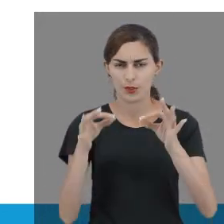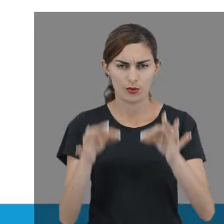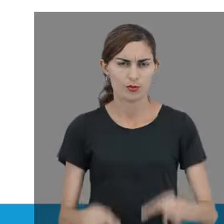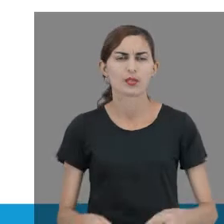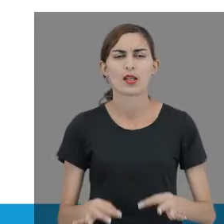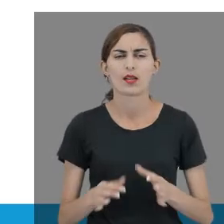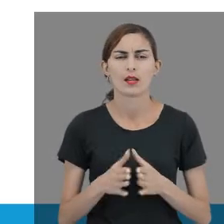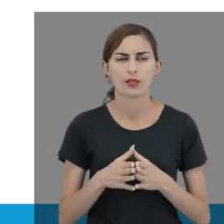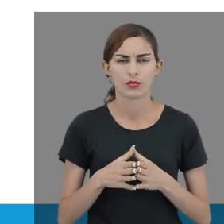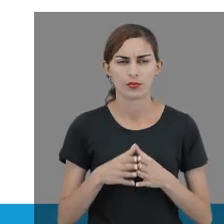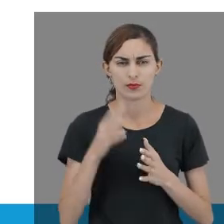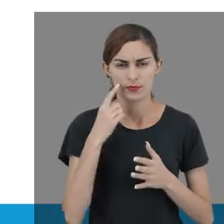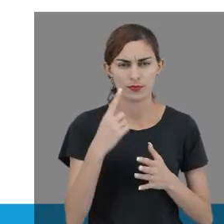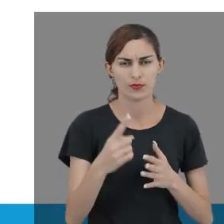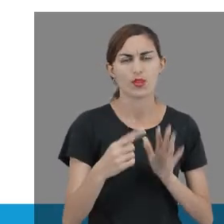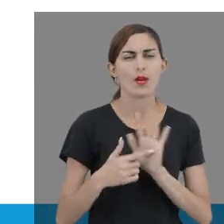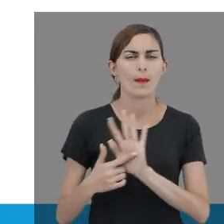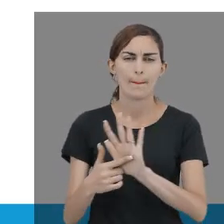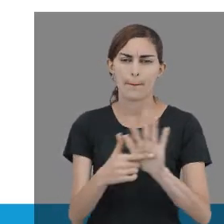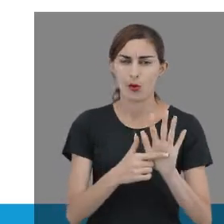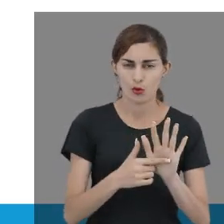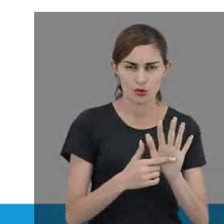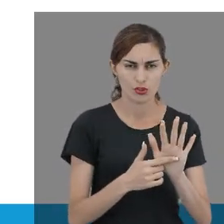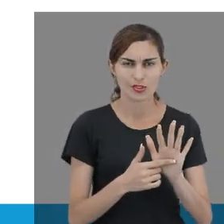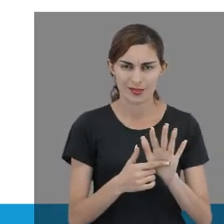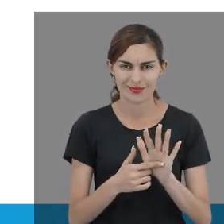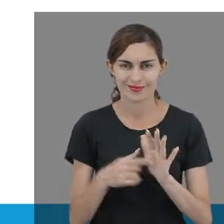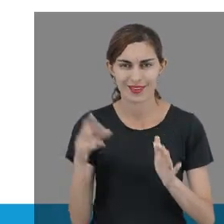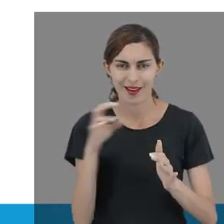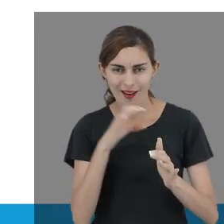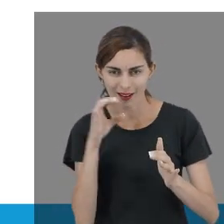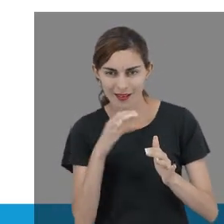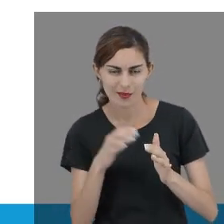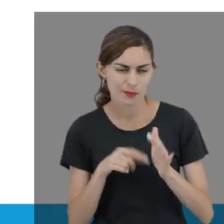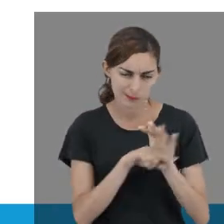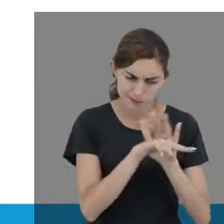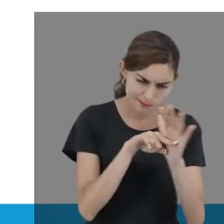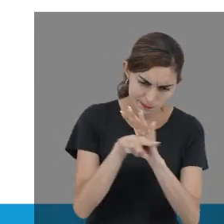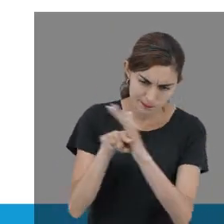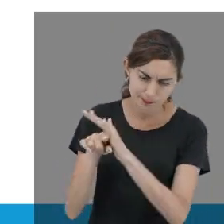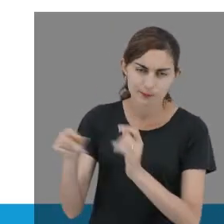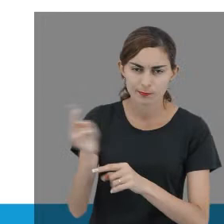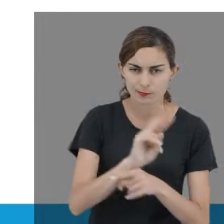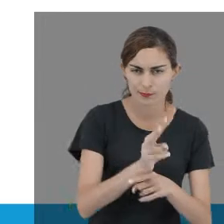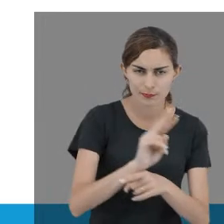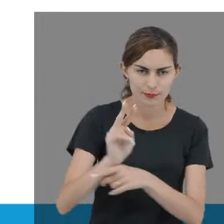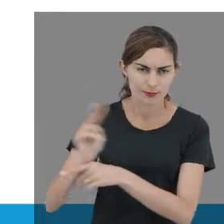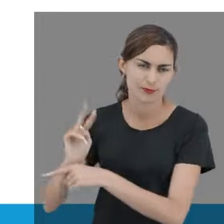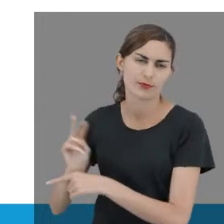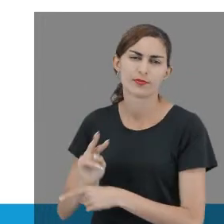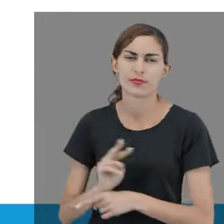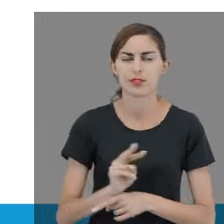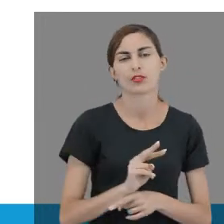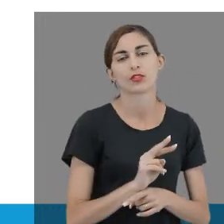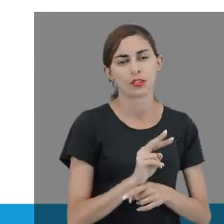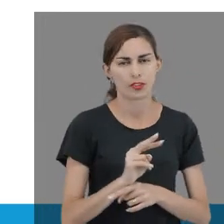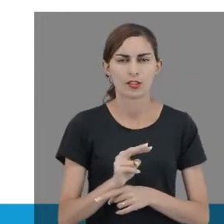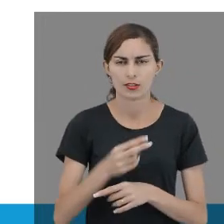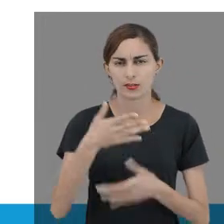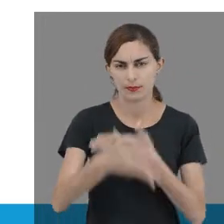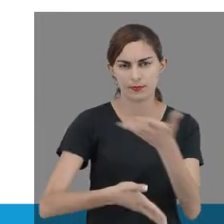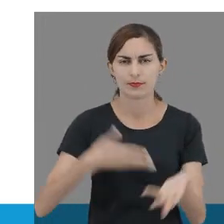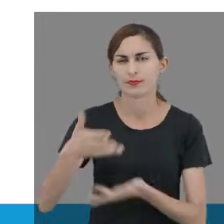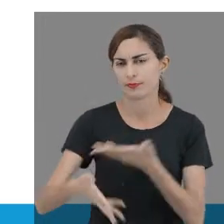até 180 dias. Então, ele mostra um pouco a velocidade da vigilância desses locais, com uma interface importante com a